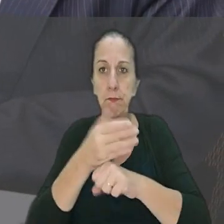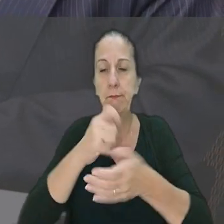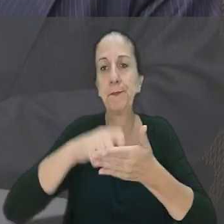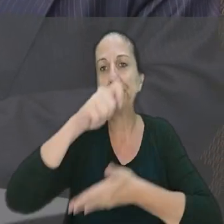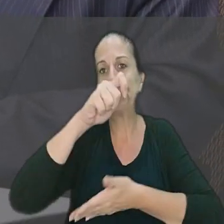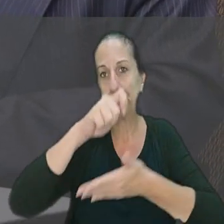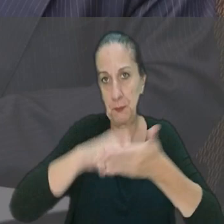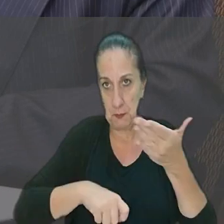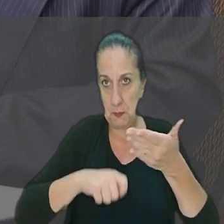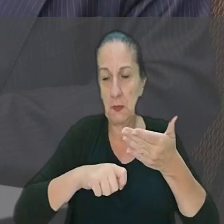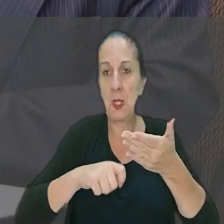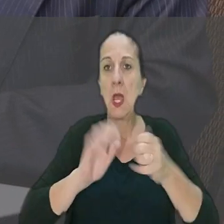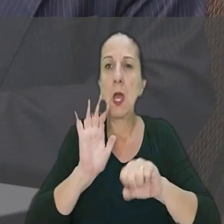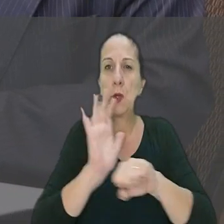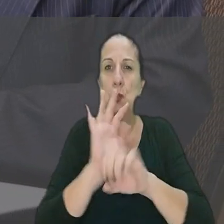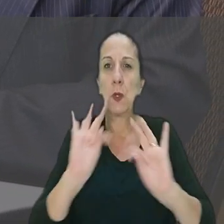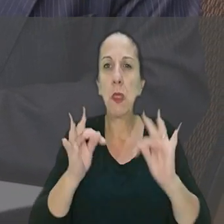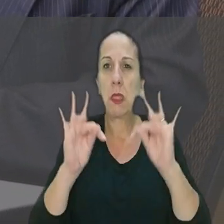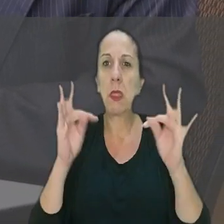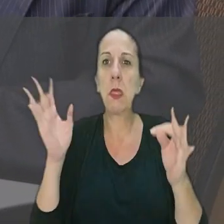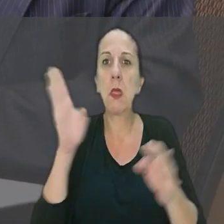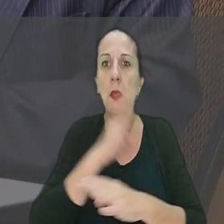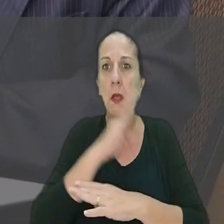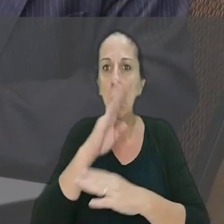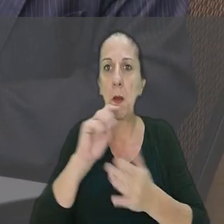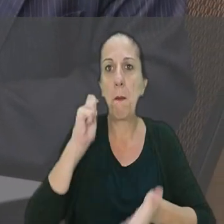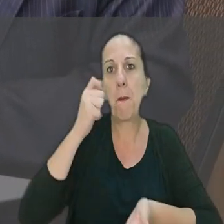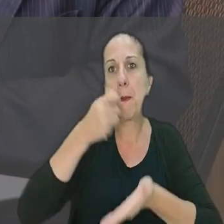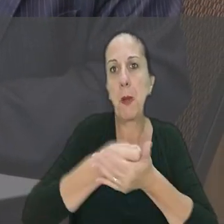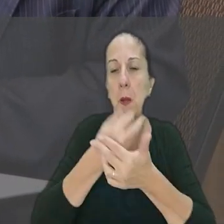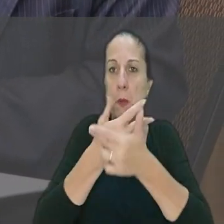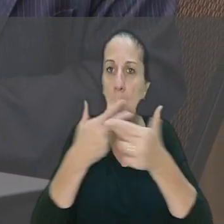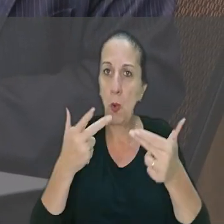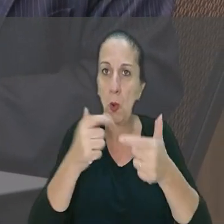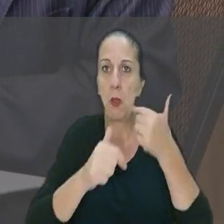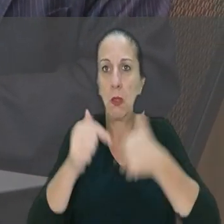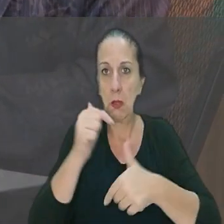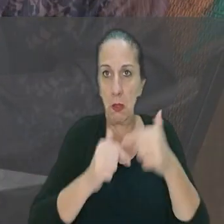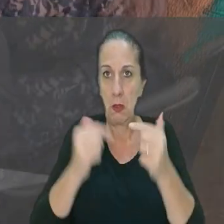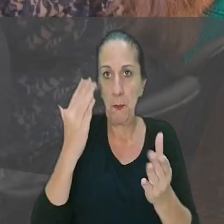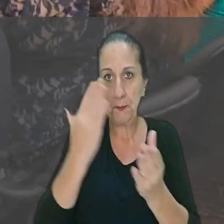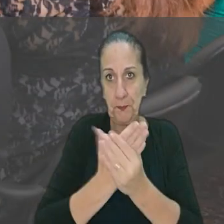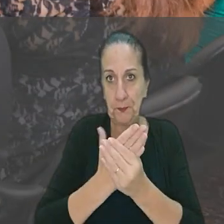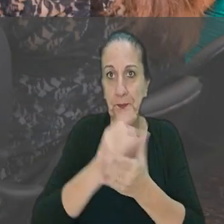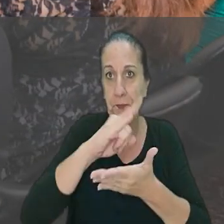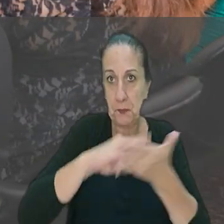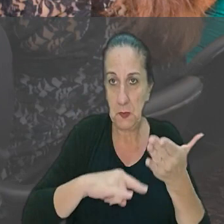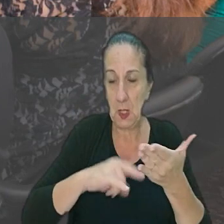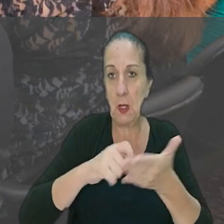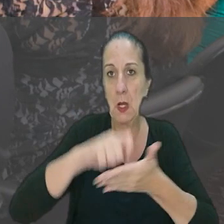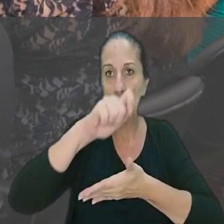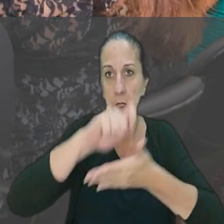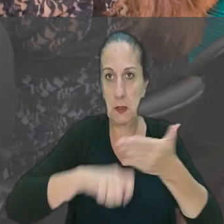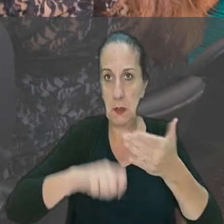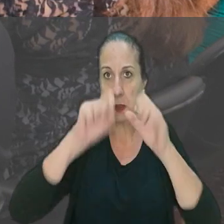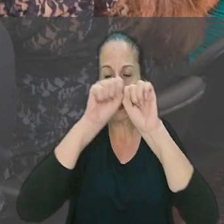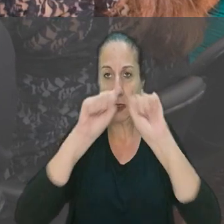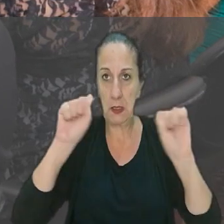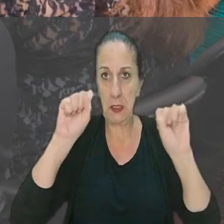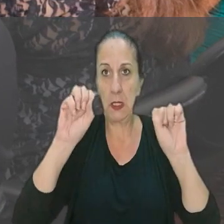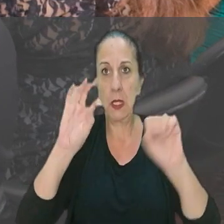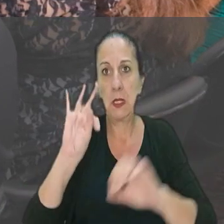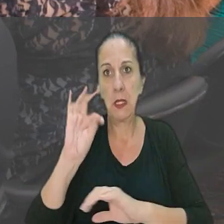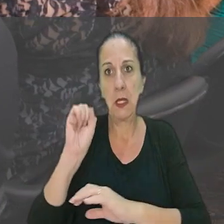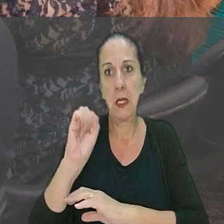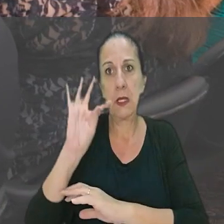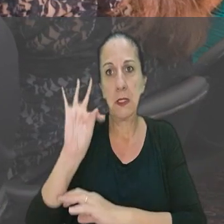assinatura de termo de cooperação técnica para agilizar o pagamento de ações trabalhistas. O documento foi assinado entre o Tribunal